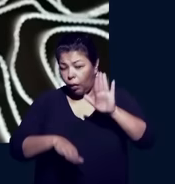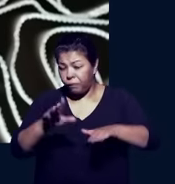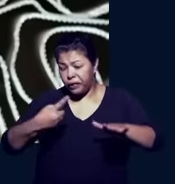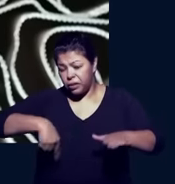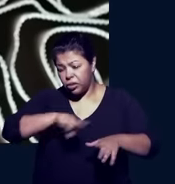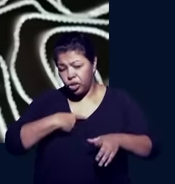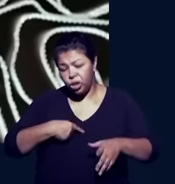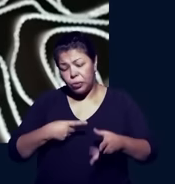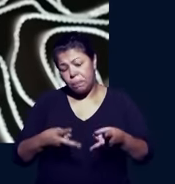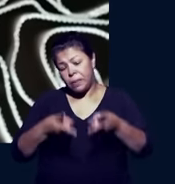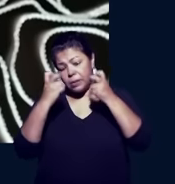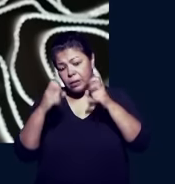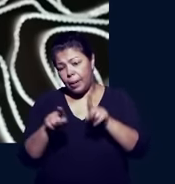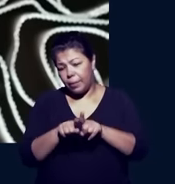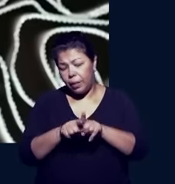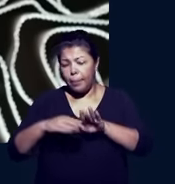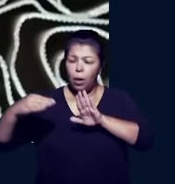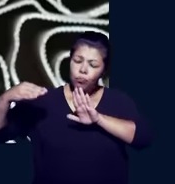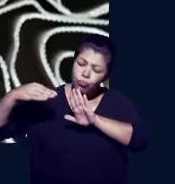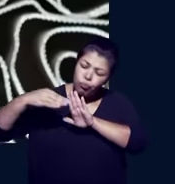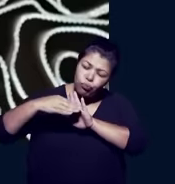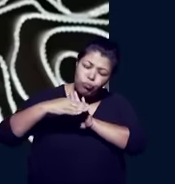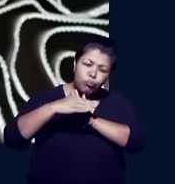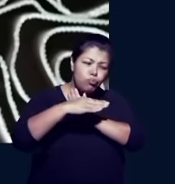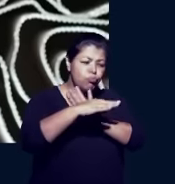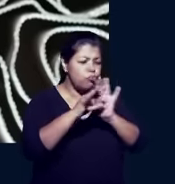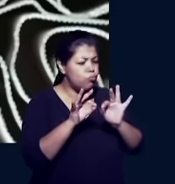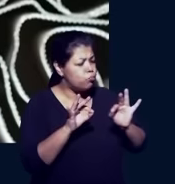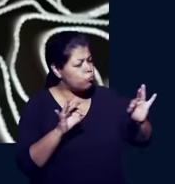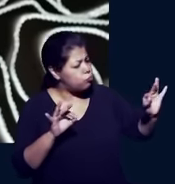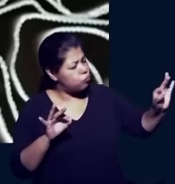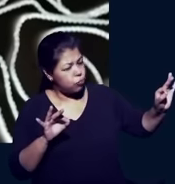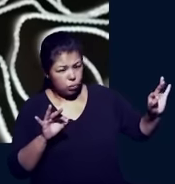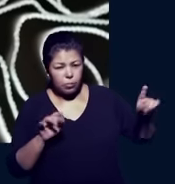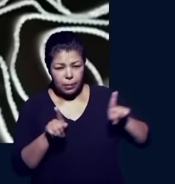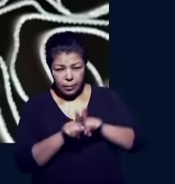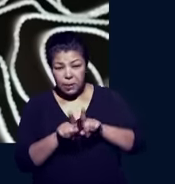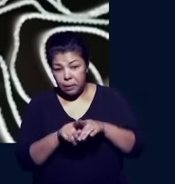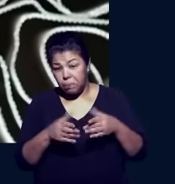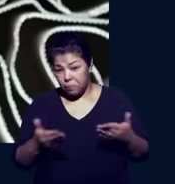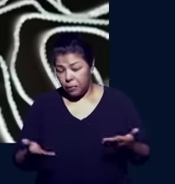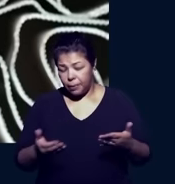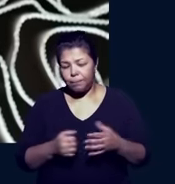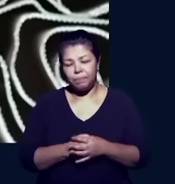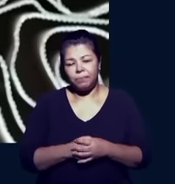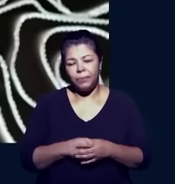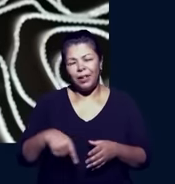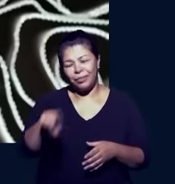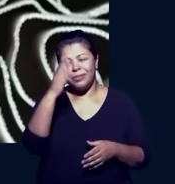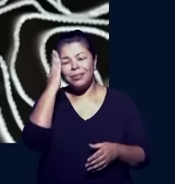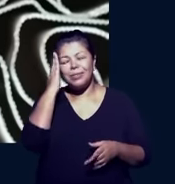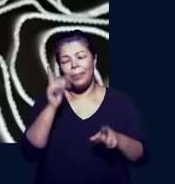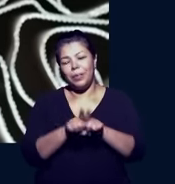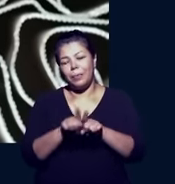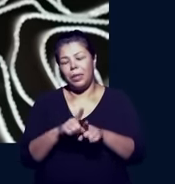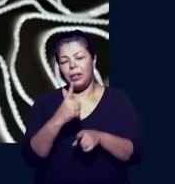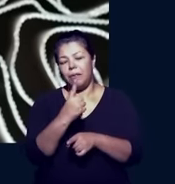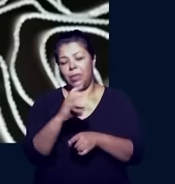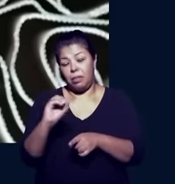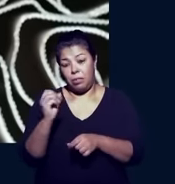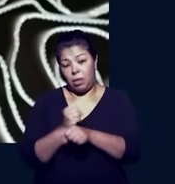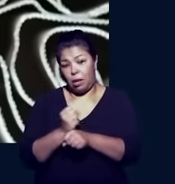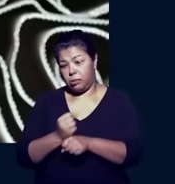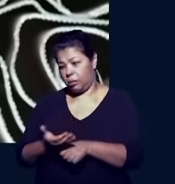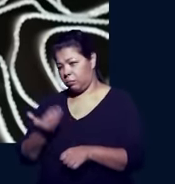longa mais ou menos nesse mesmo patamares que estão por aí Aliás se você pegar uma conta do que que foi o título de 10 anos do Tesouro